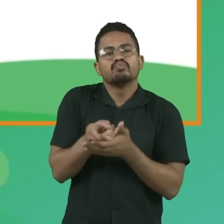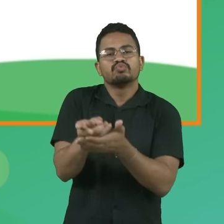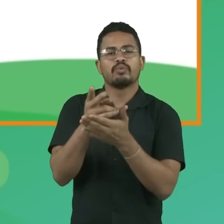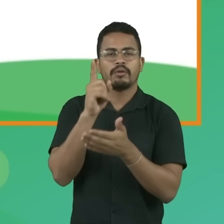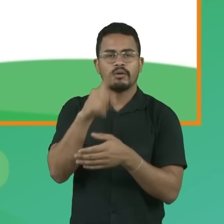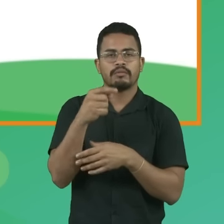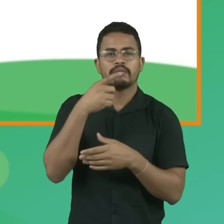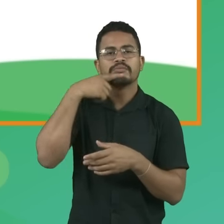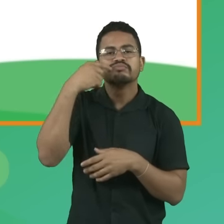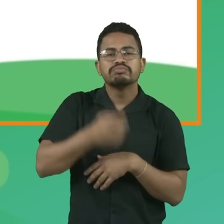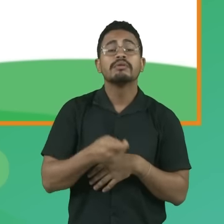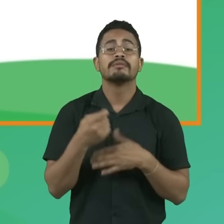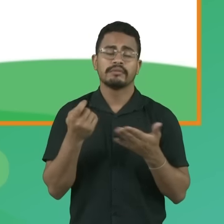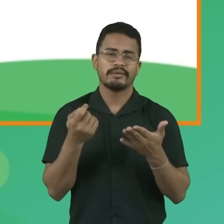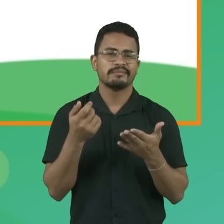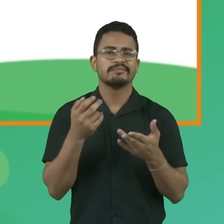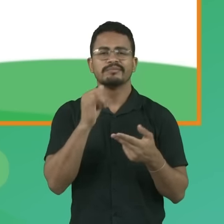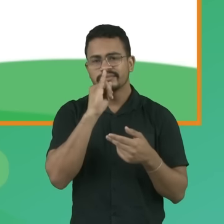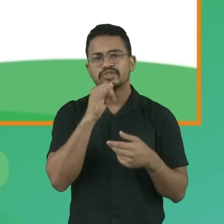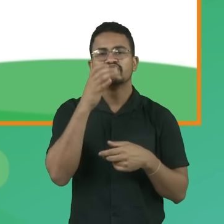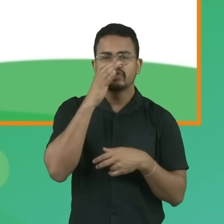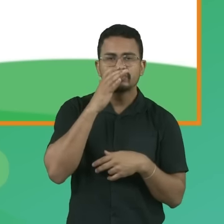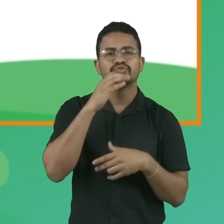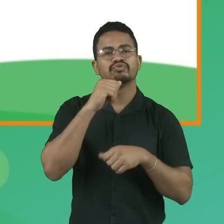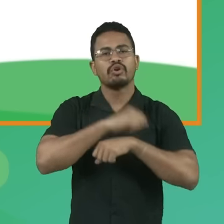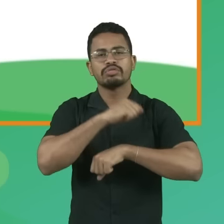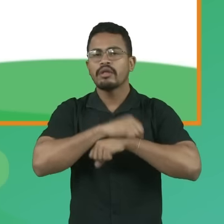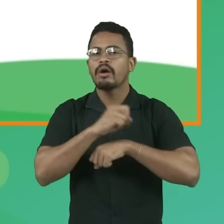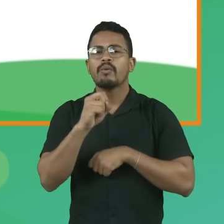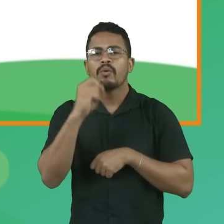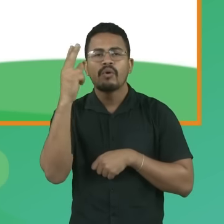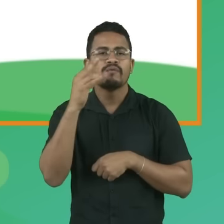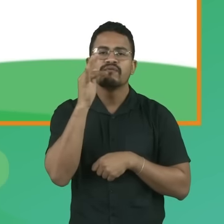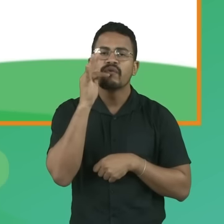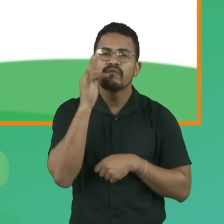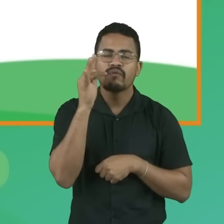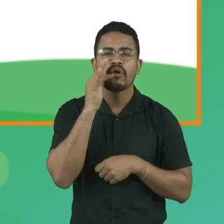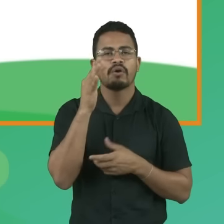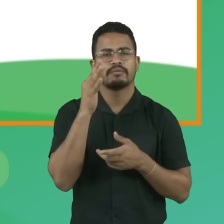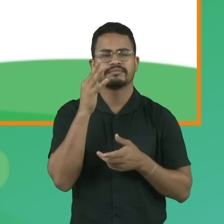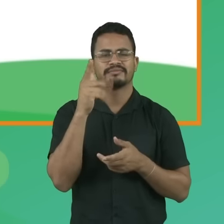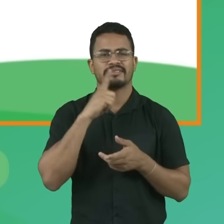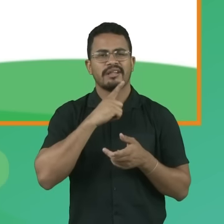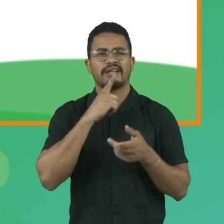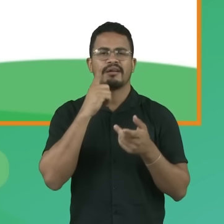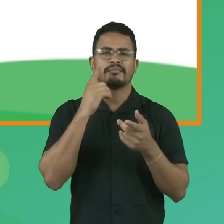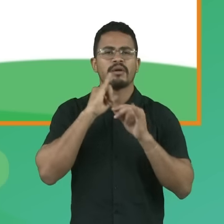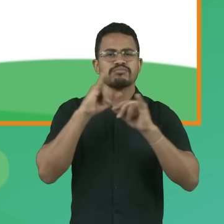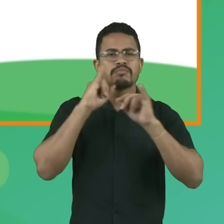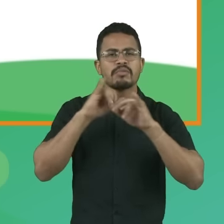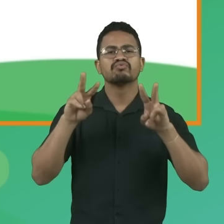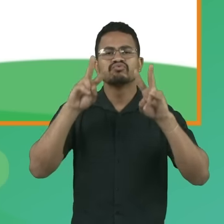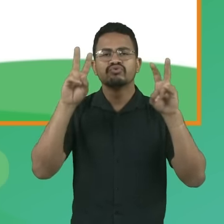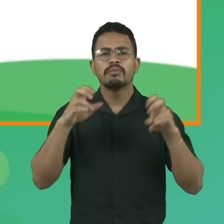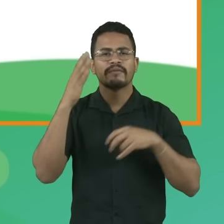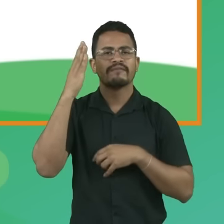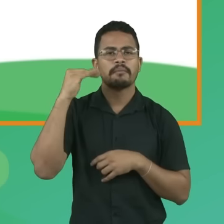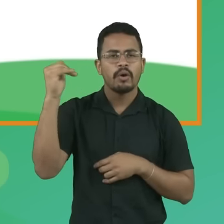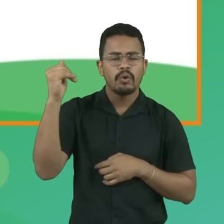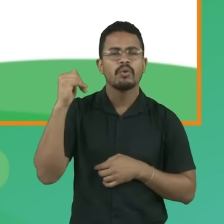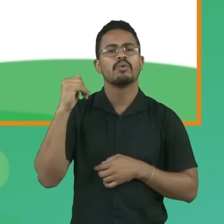Quando a gente assiste um jornal, programas de fofoca, né? Essas notícias que saem sobre celebridades, sobre